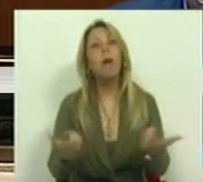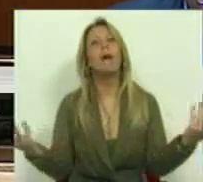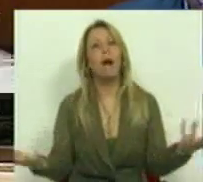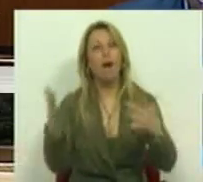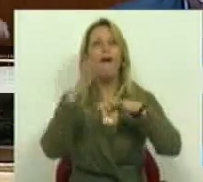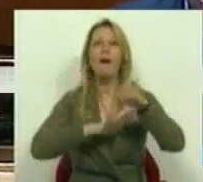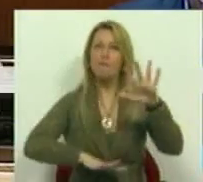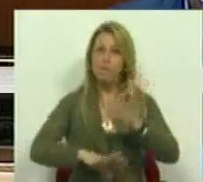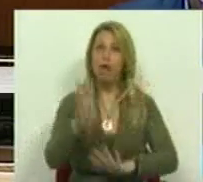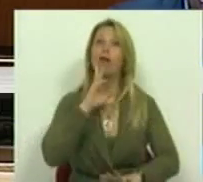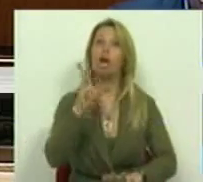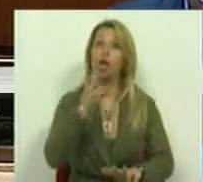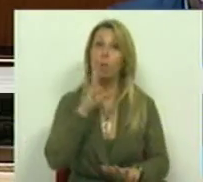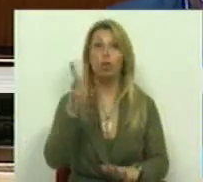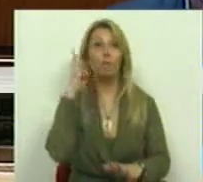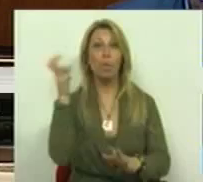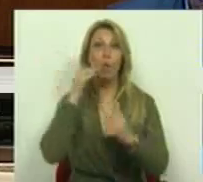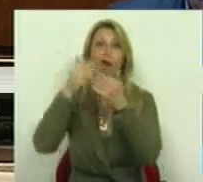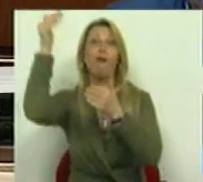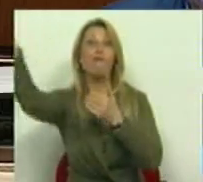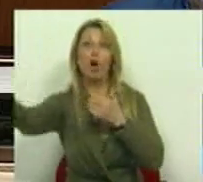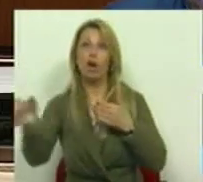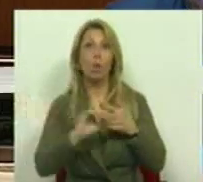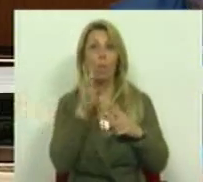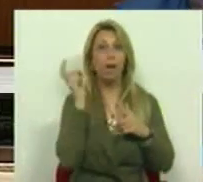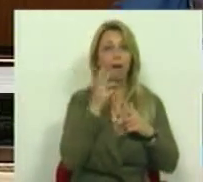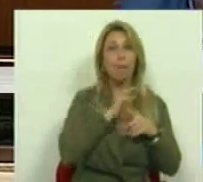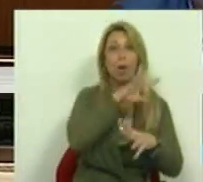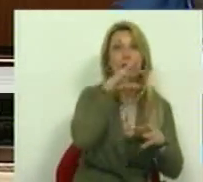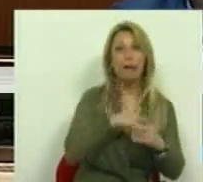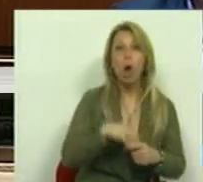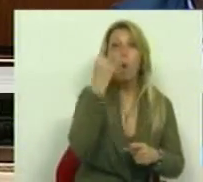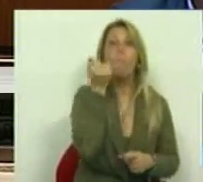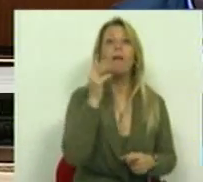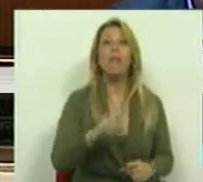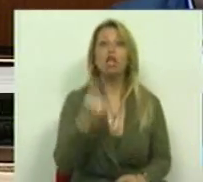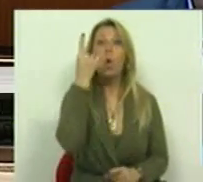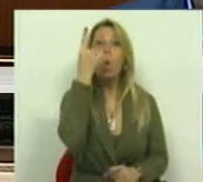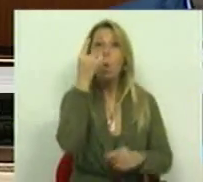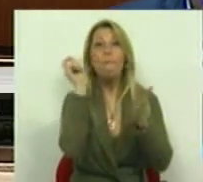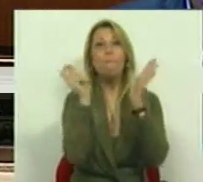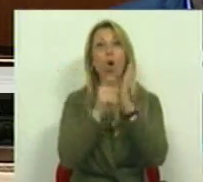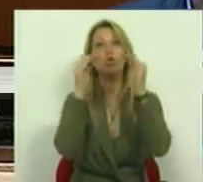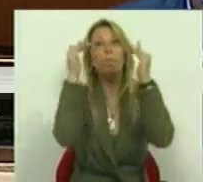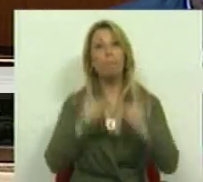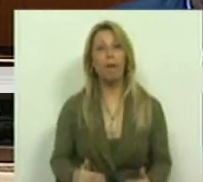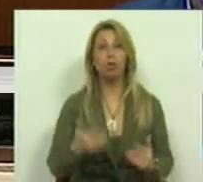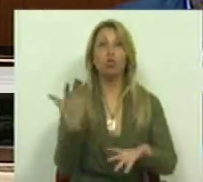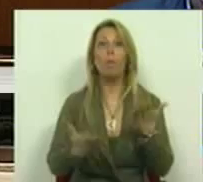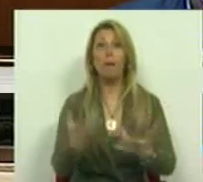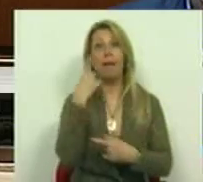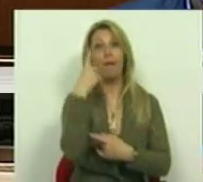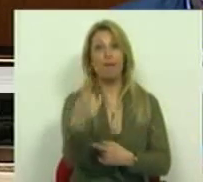à procura externa e não à procura interna. E a uma taxa 1 ponto inferior àquela que foi registada em abril do ano